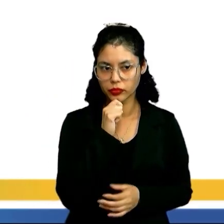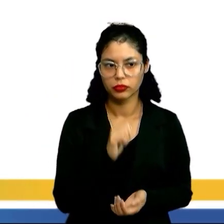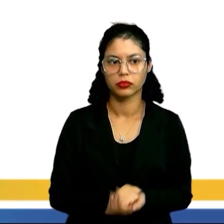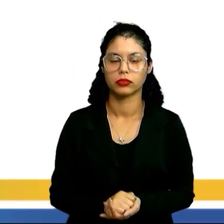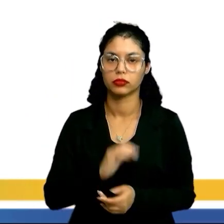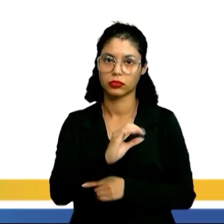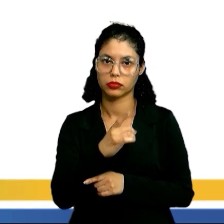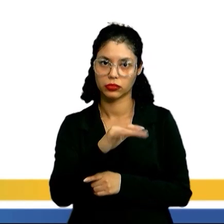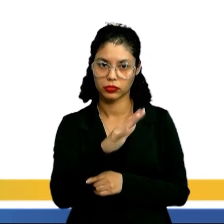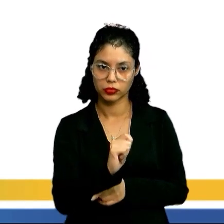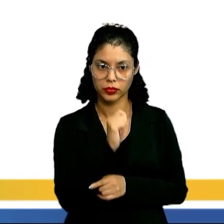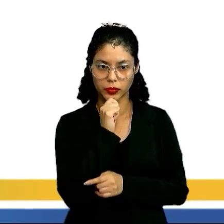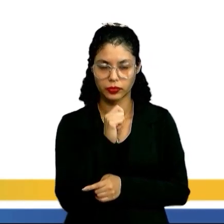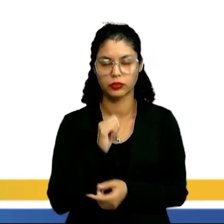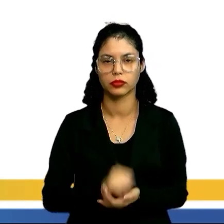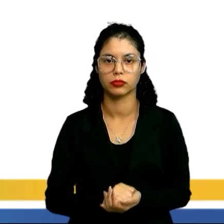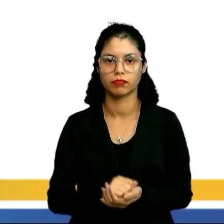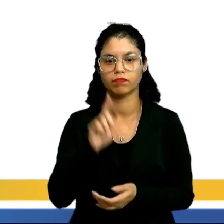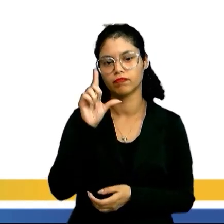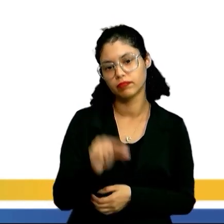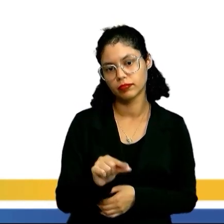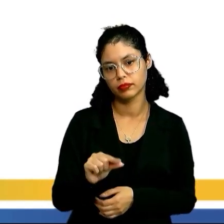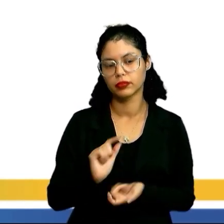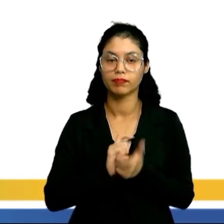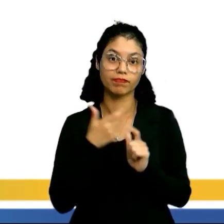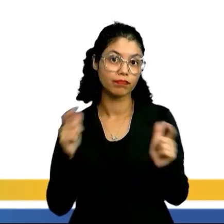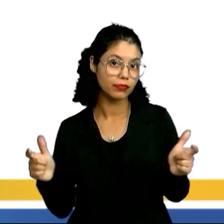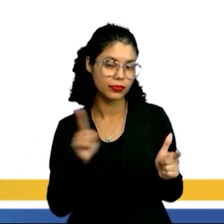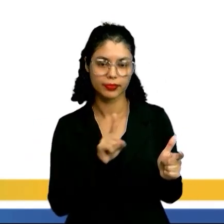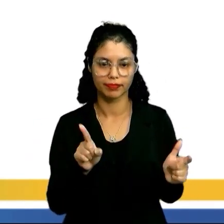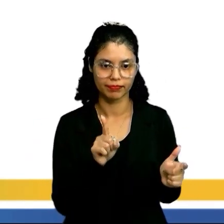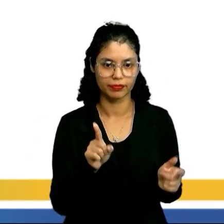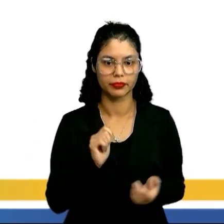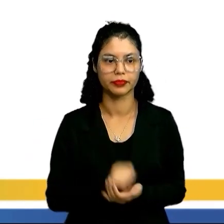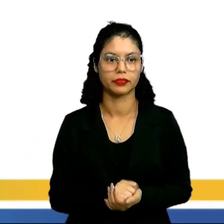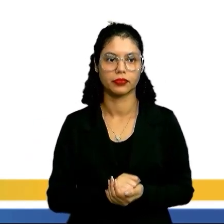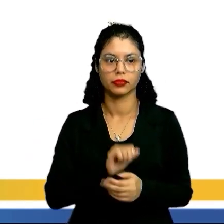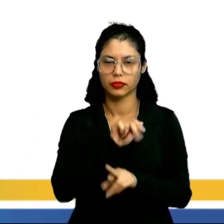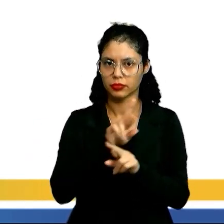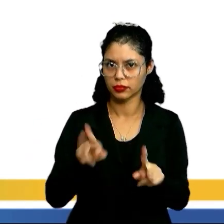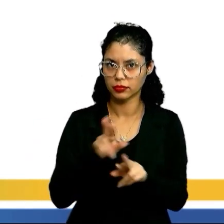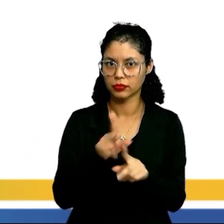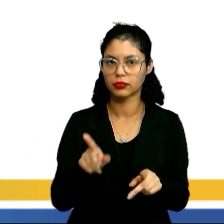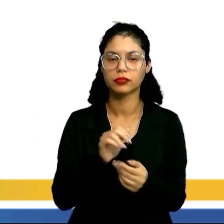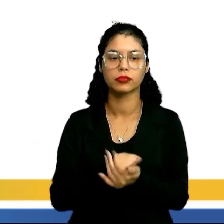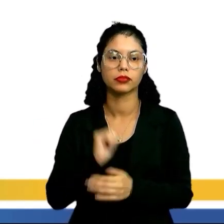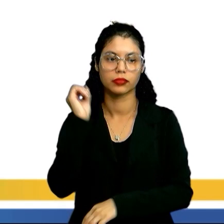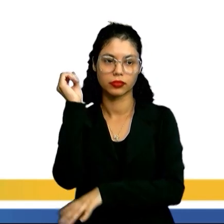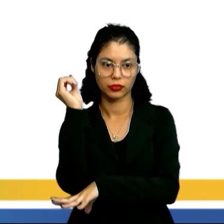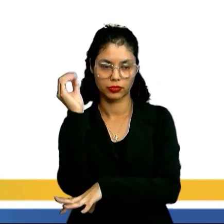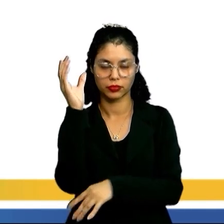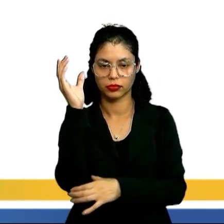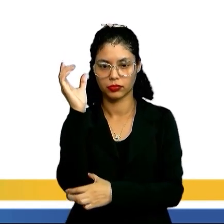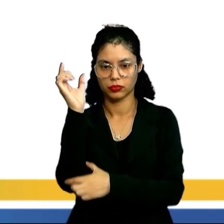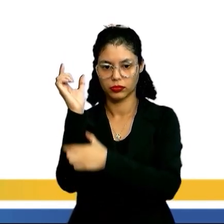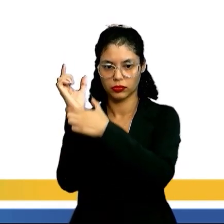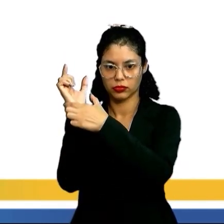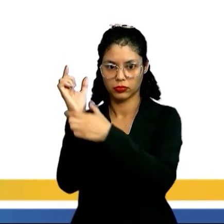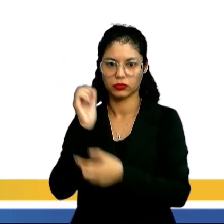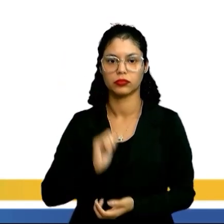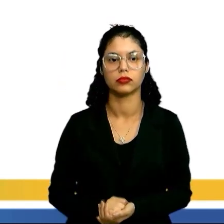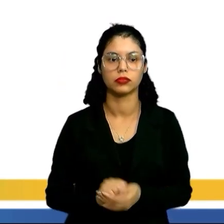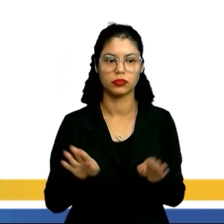de auxina, a tendência dela é cair. Ela não cresce mais, tá? Que é diferentemente do caule. Eu preciso de